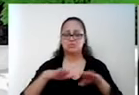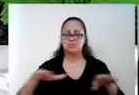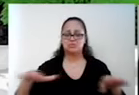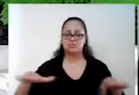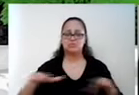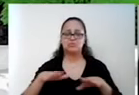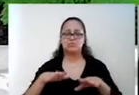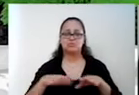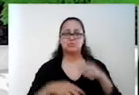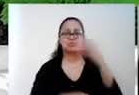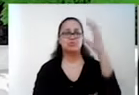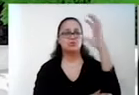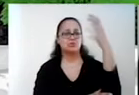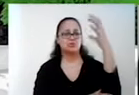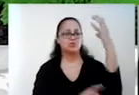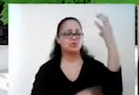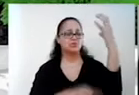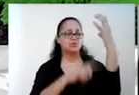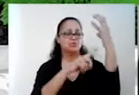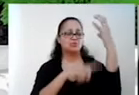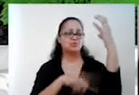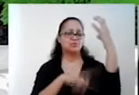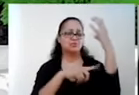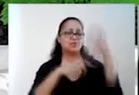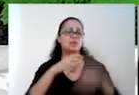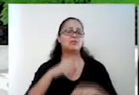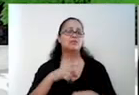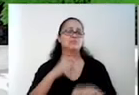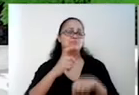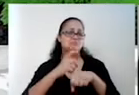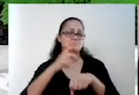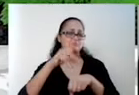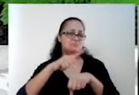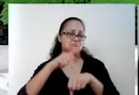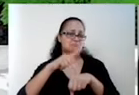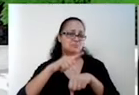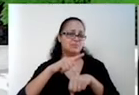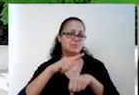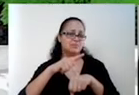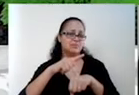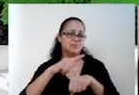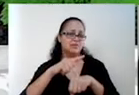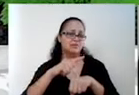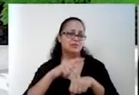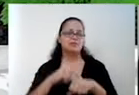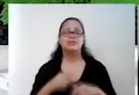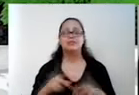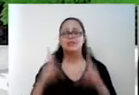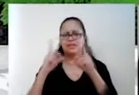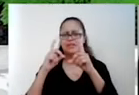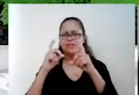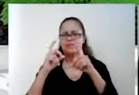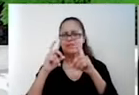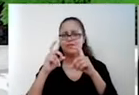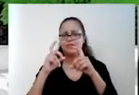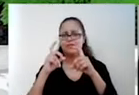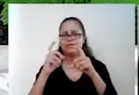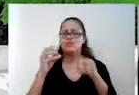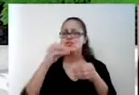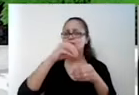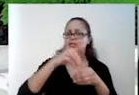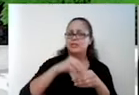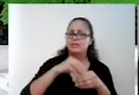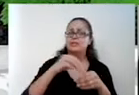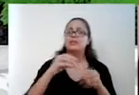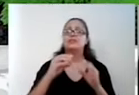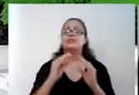rochas. Nessa figura à esquerda, nós temos ela com função ornamental, dentro da casa. Existe uma grande diversidade de